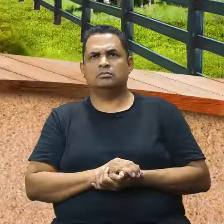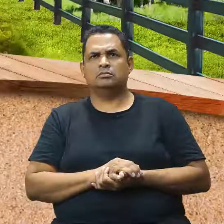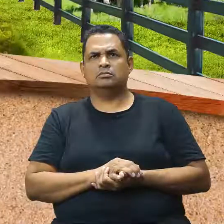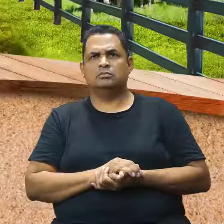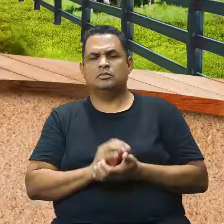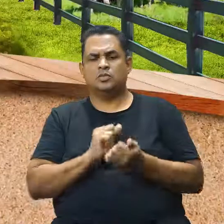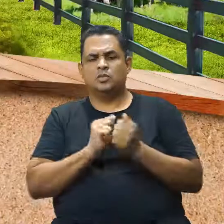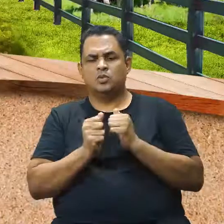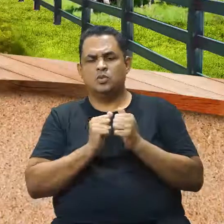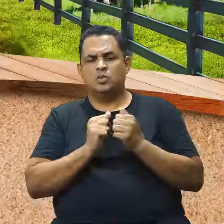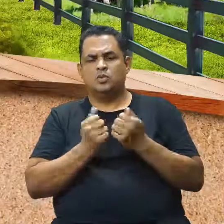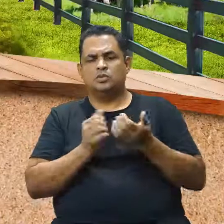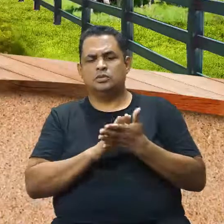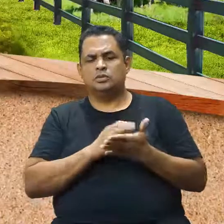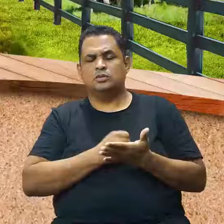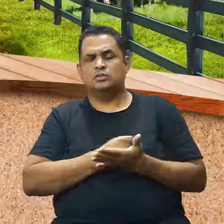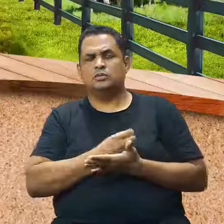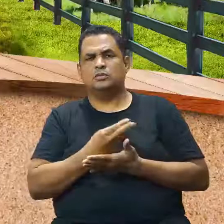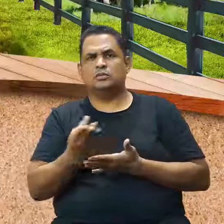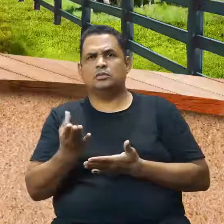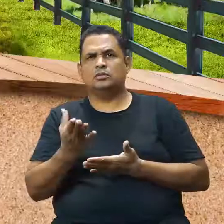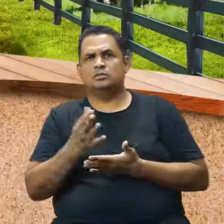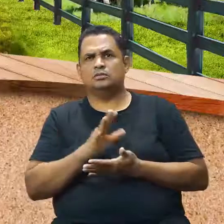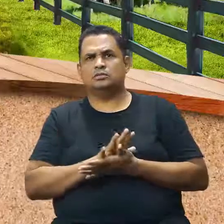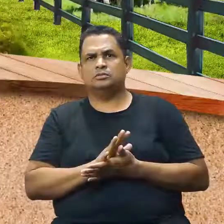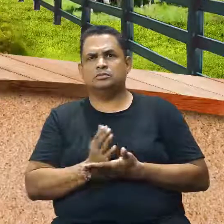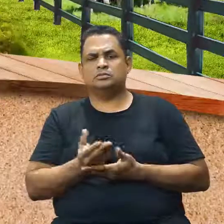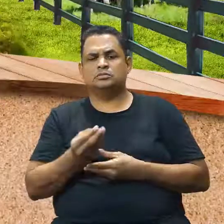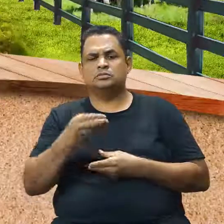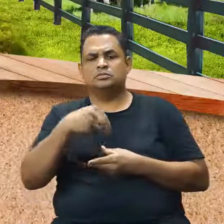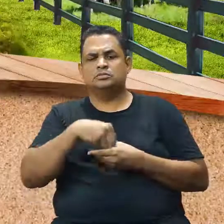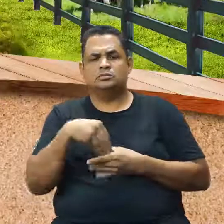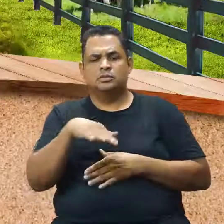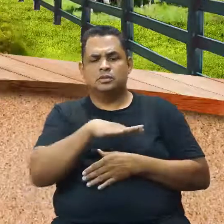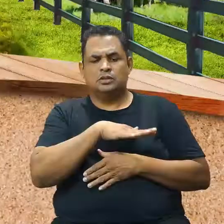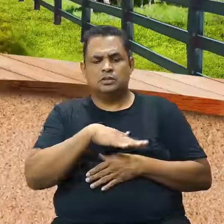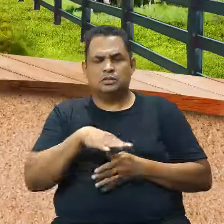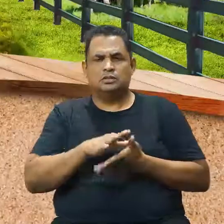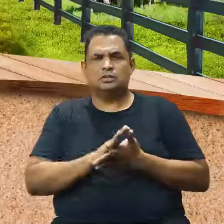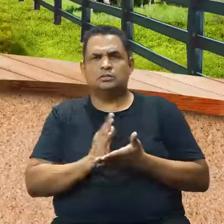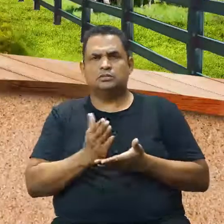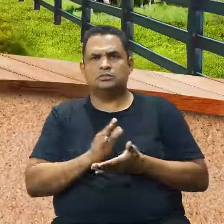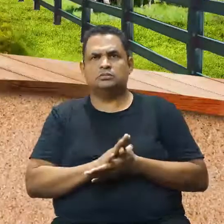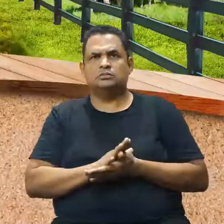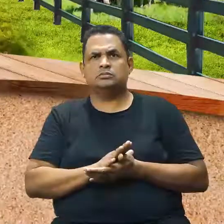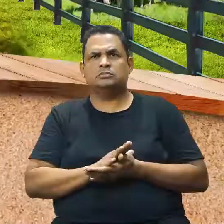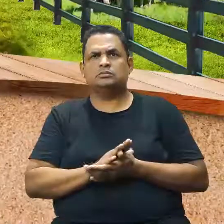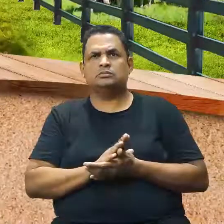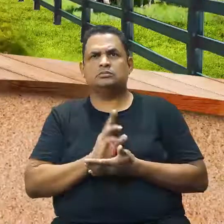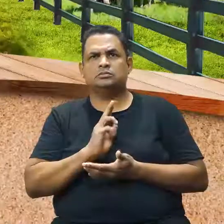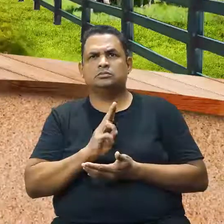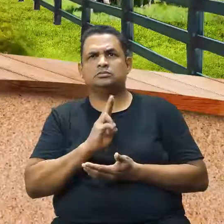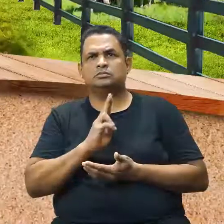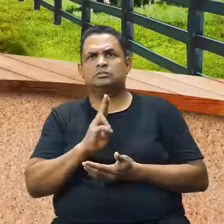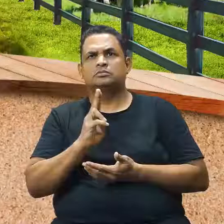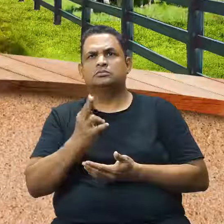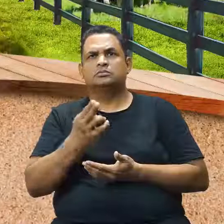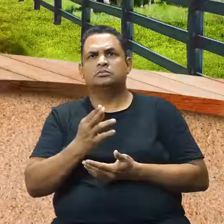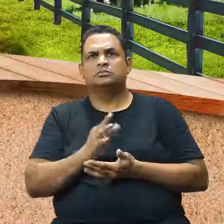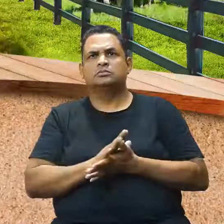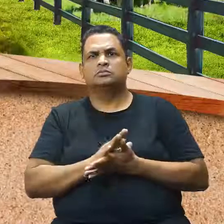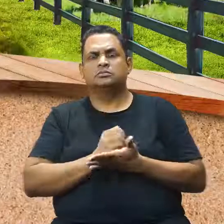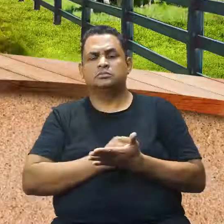É o controle populacional. A incidência dentro daquela área, fazendo com que você mantenha